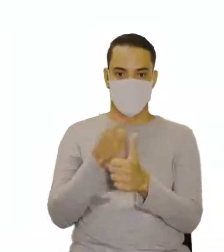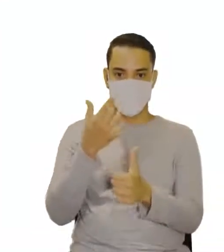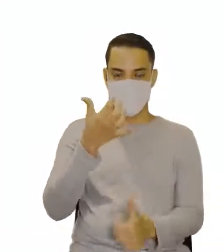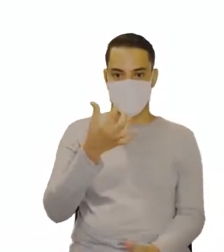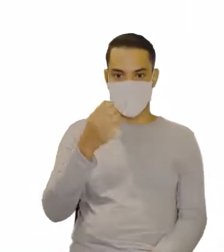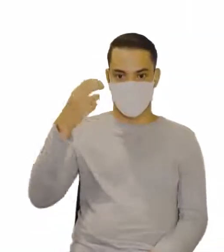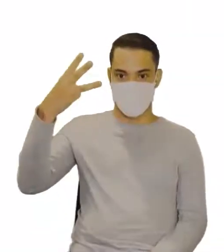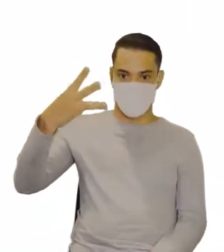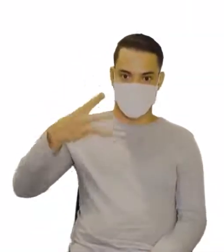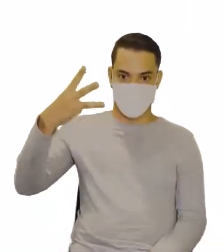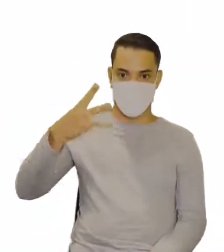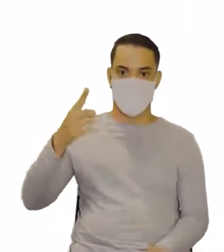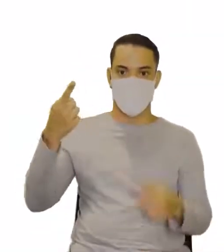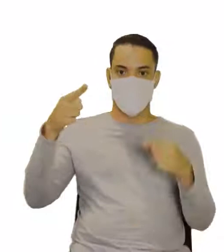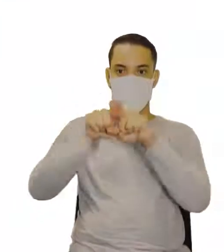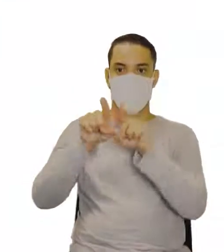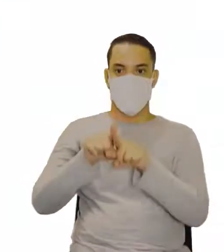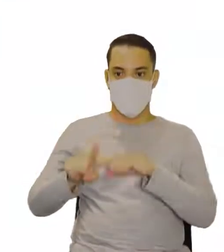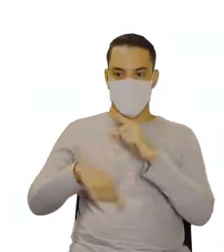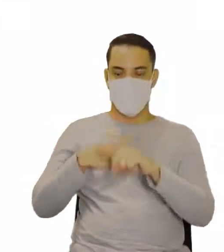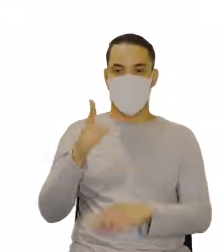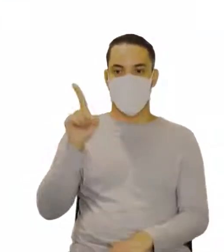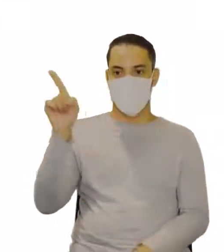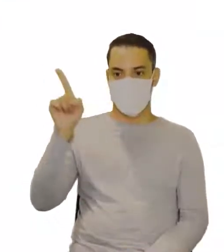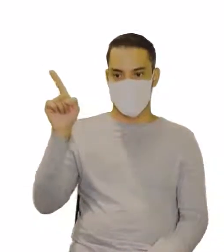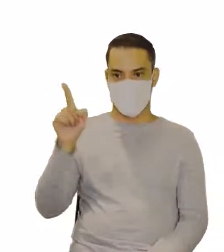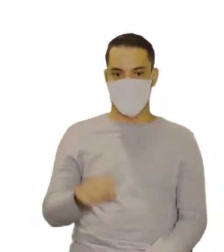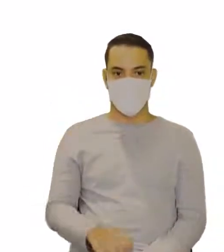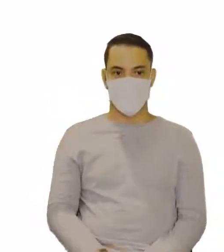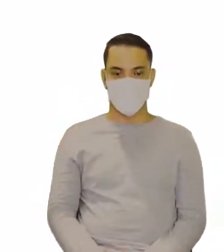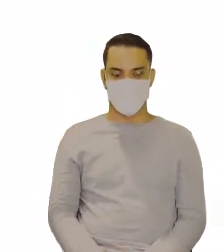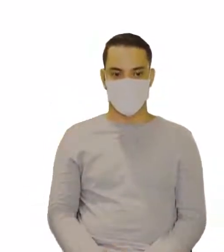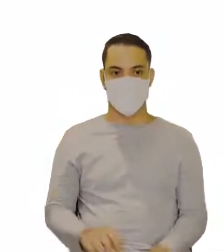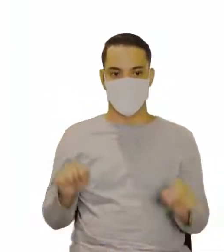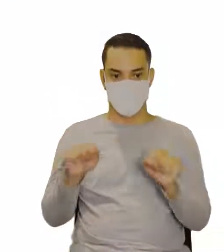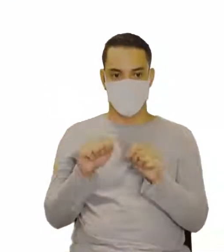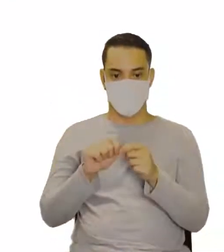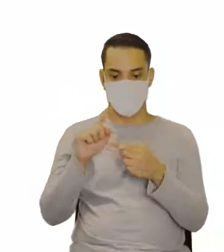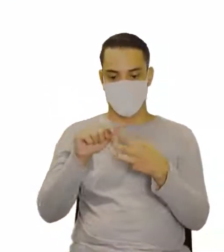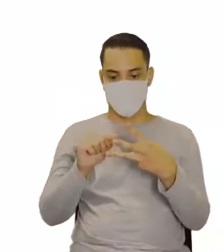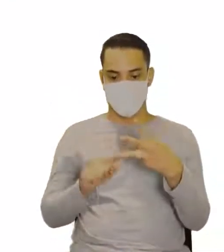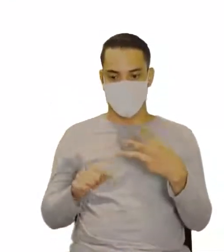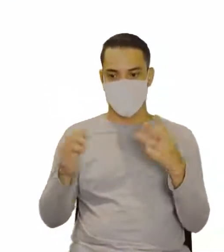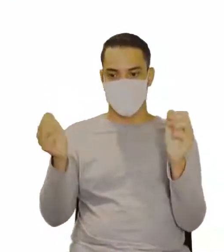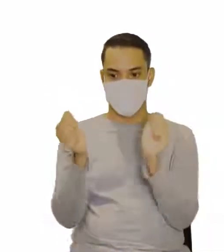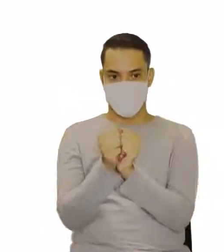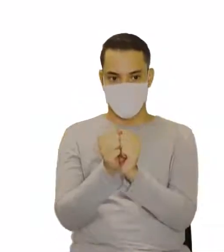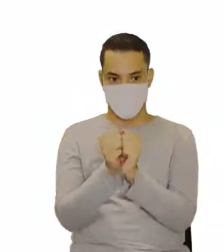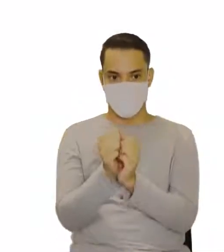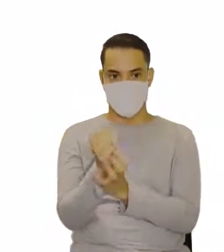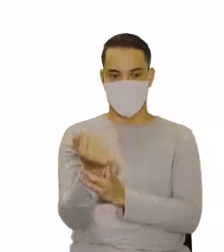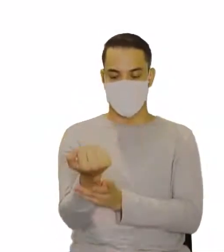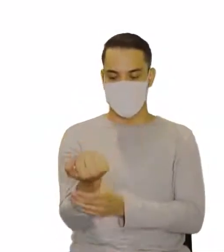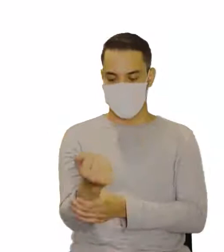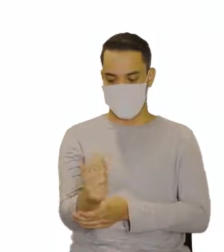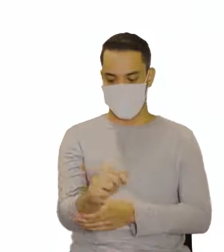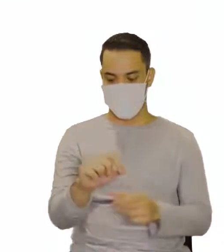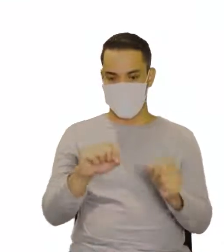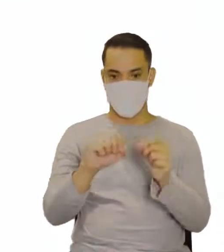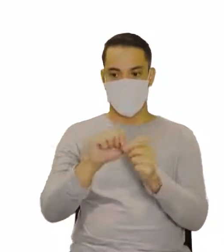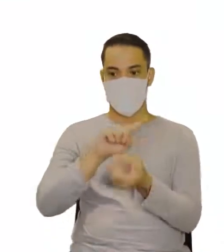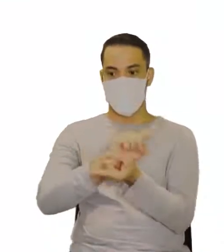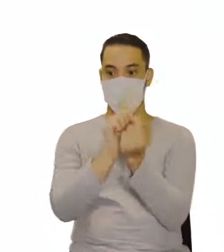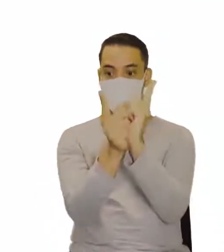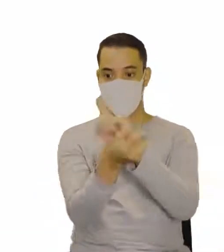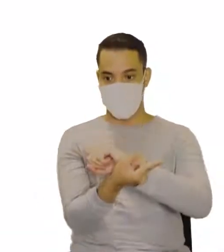3 que estão em paralelo e depois a gente faz com essa daqui. Fazendo as 3 que estão em paralelo, é só fazer o inverso,